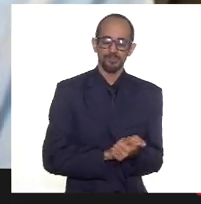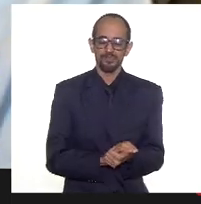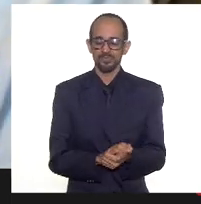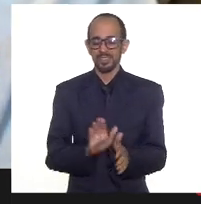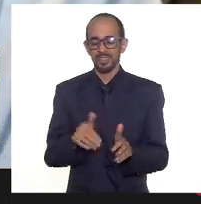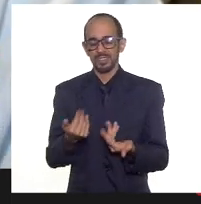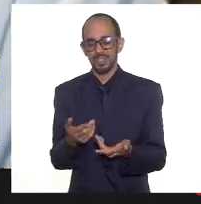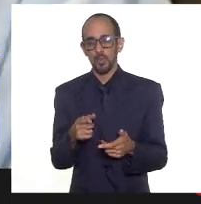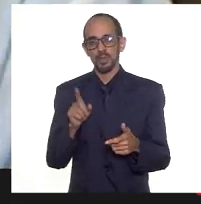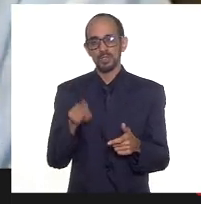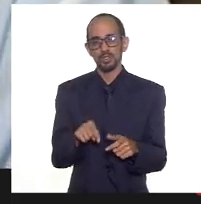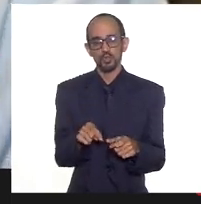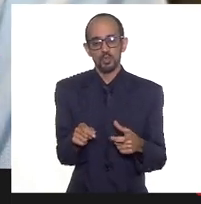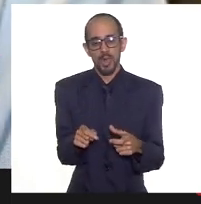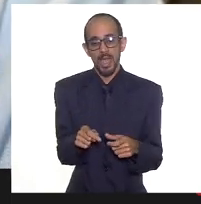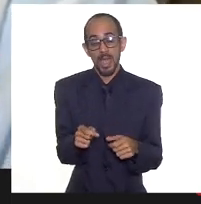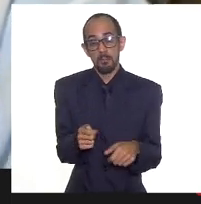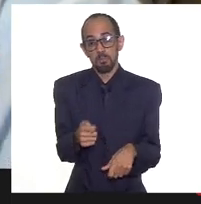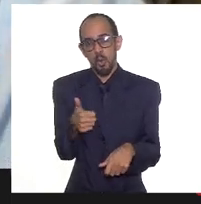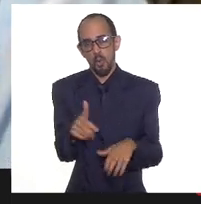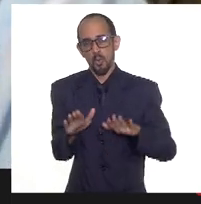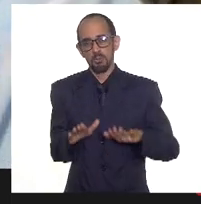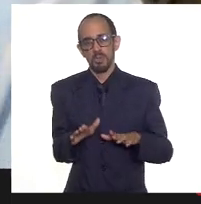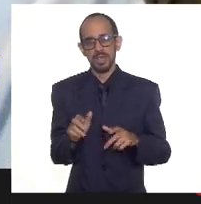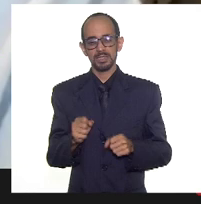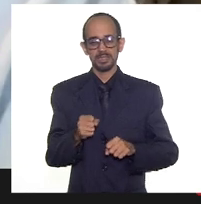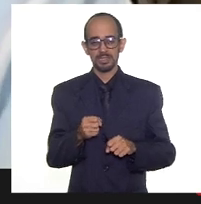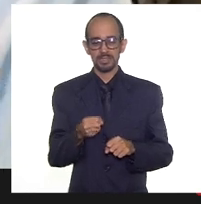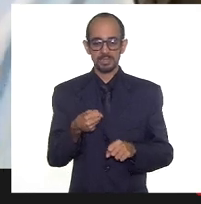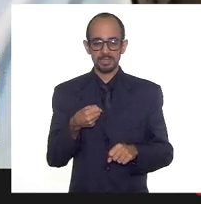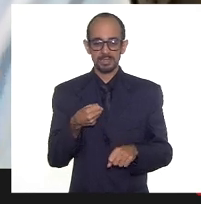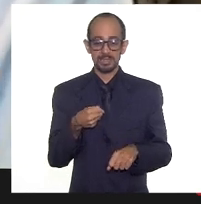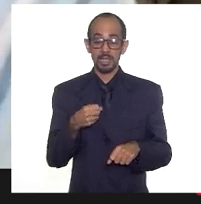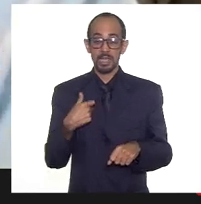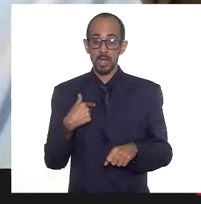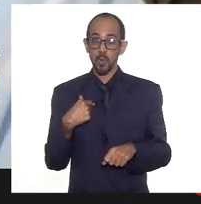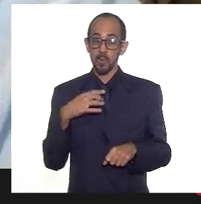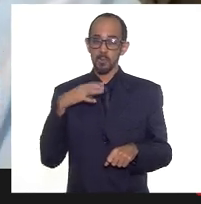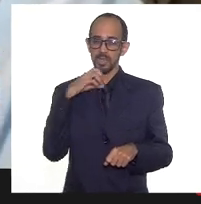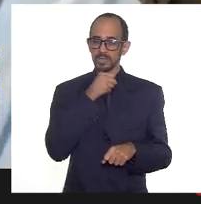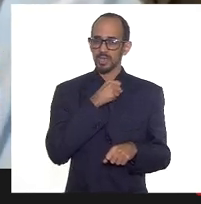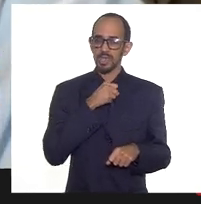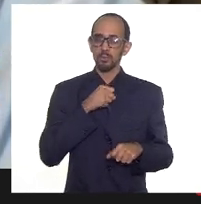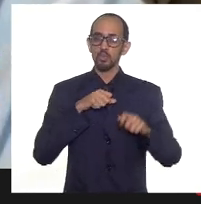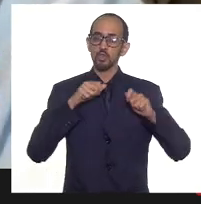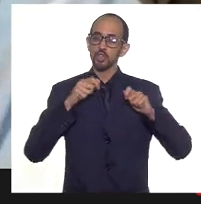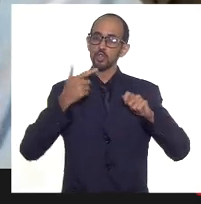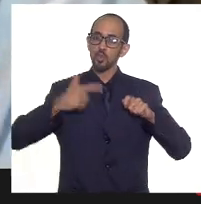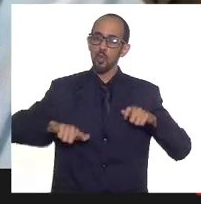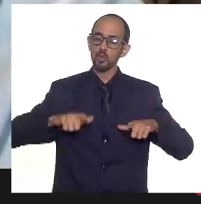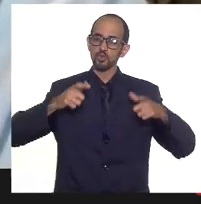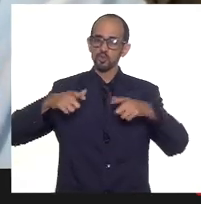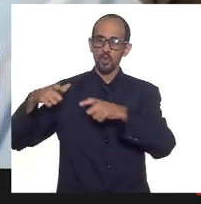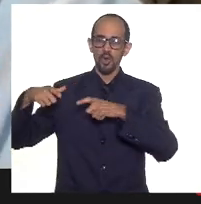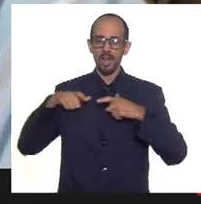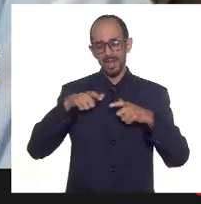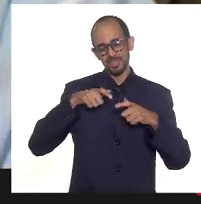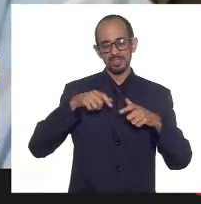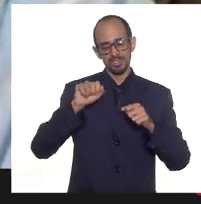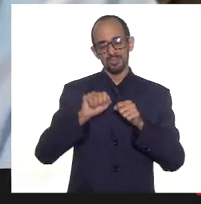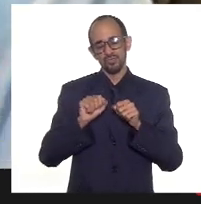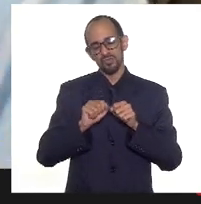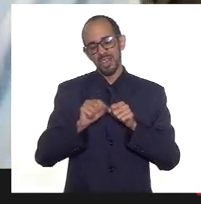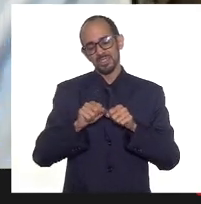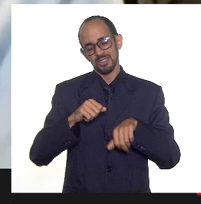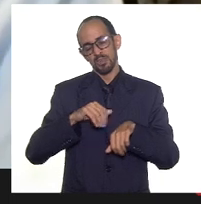pequena escala, mas eu presumo que isso deve ser feito em larga escala em outros ambientes da cidade, do estado do Rio de Janeiro e do